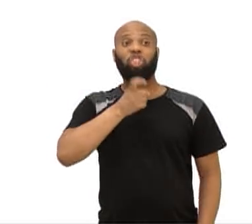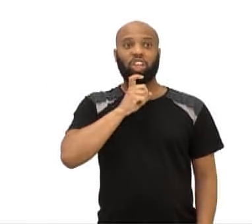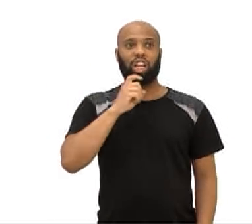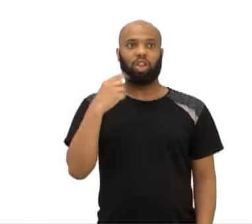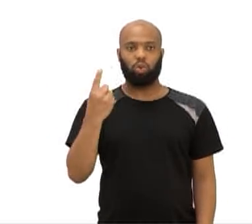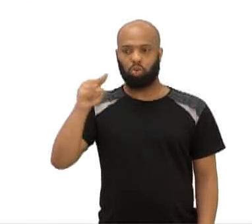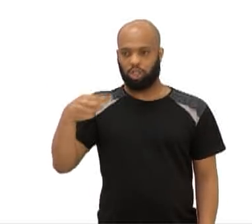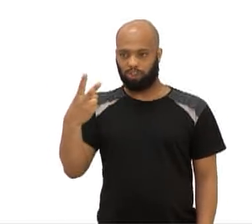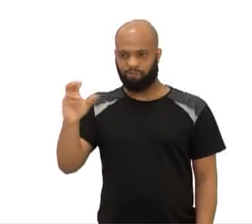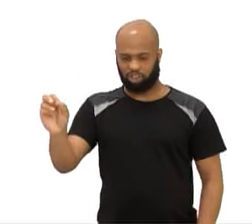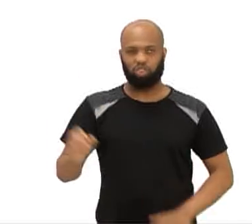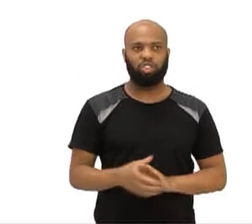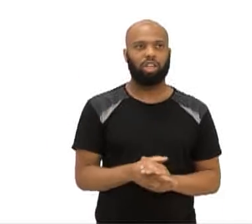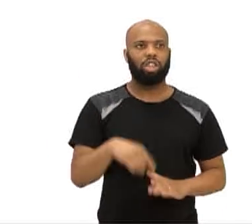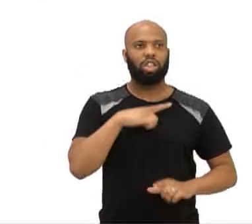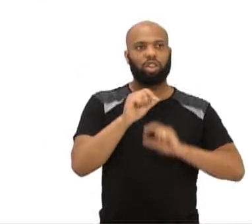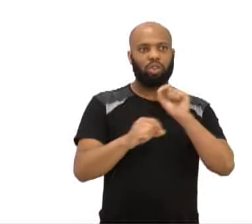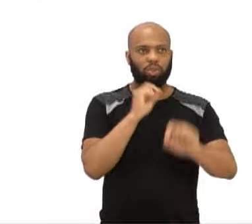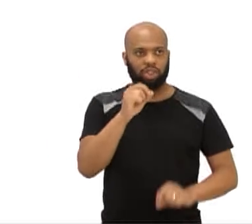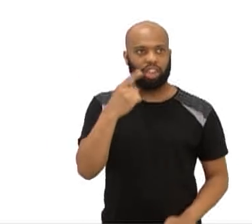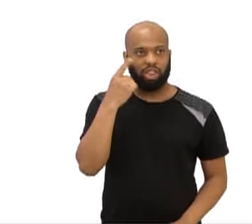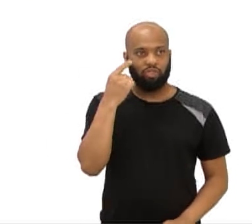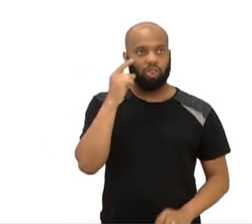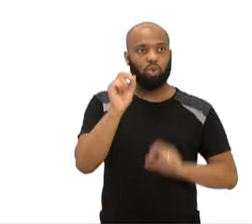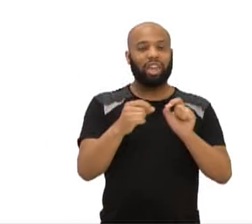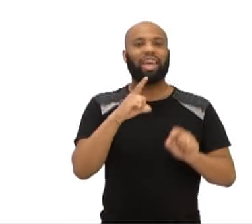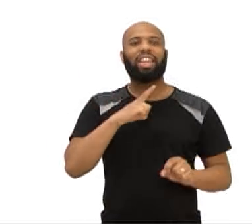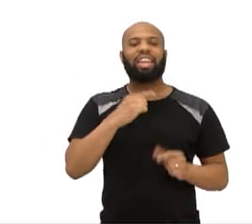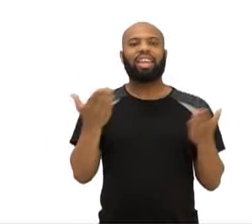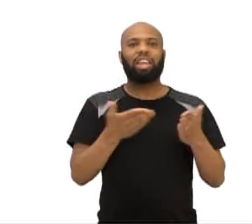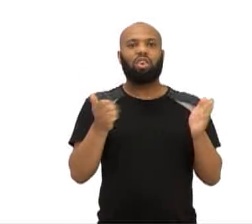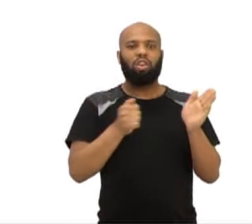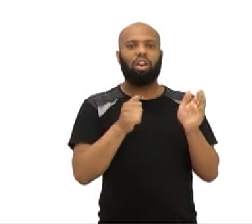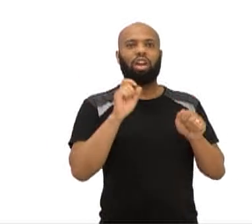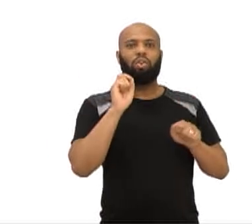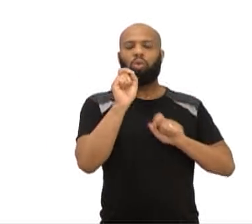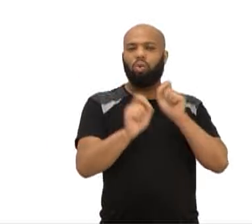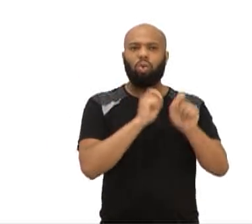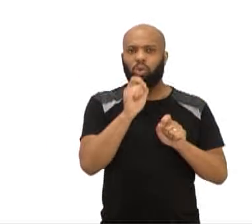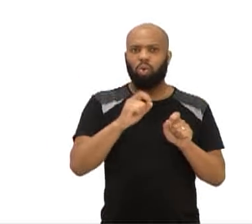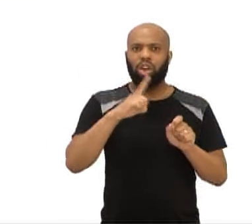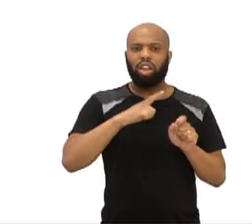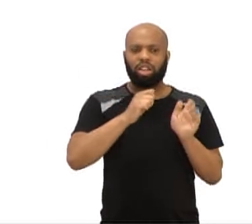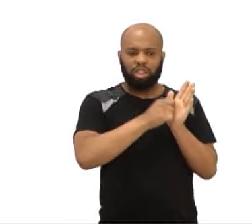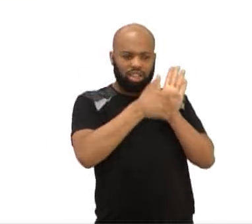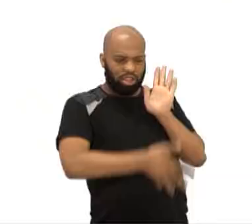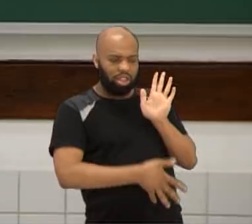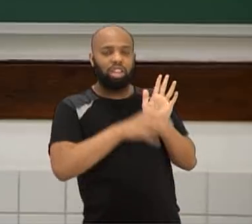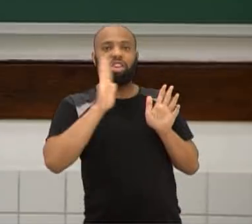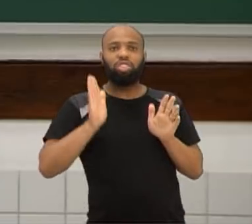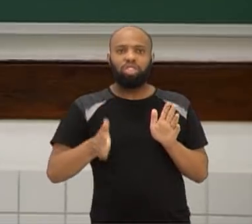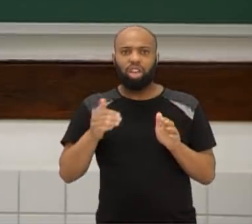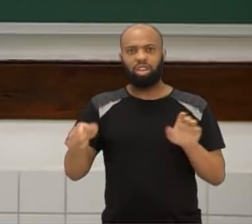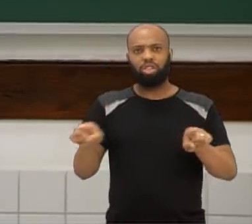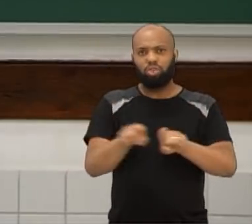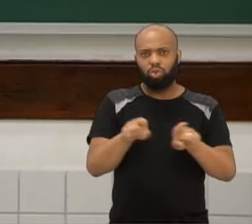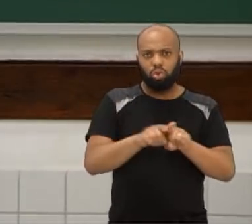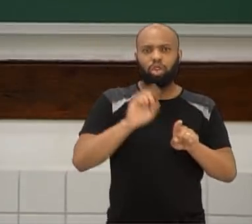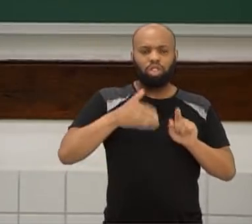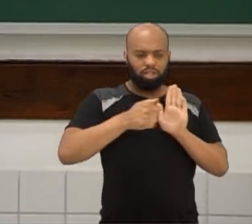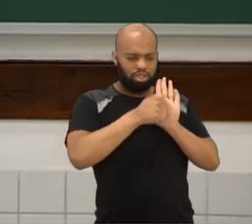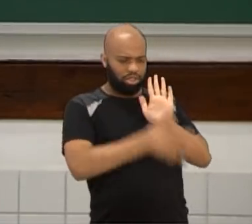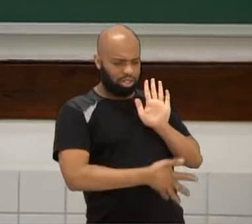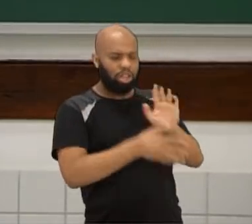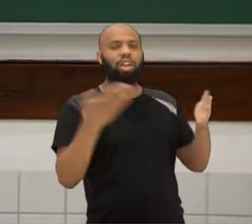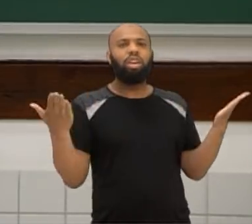1,20. Temos nessa parte do panfleto uma figura de linguagem que nós já trabalhamos as figuras de linguagem. Nesta